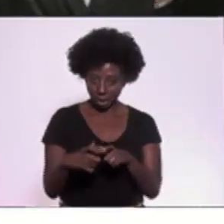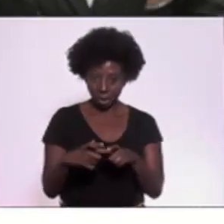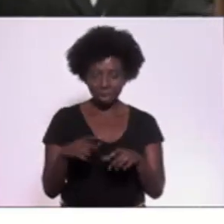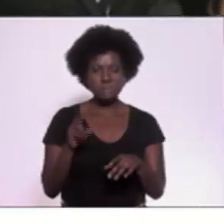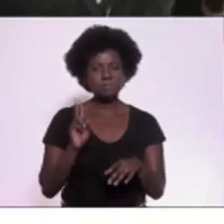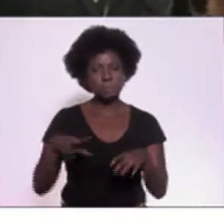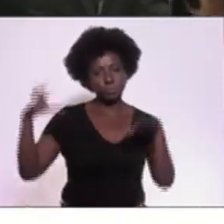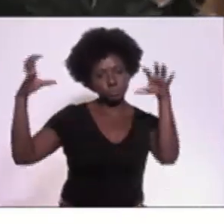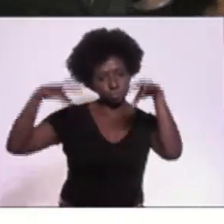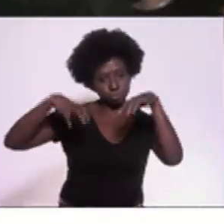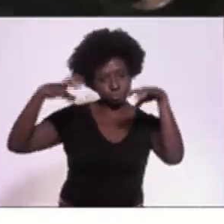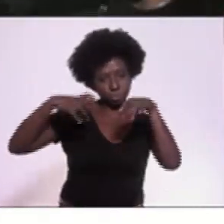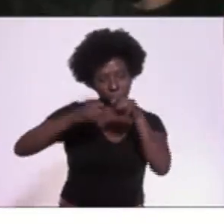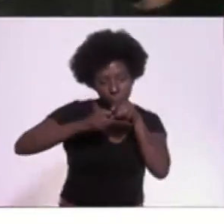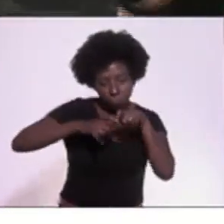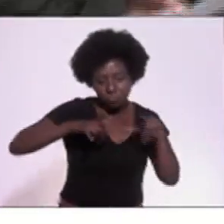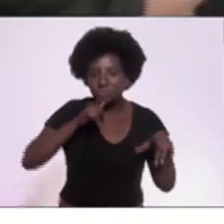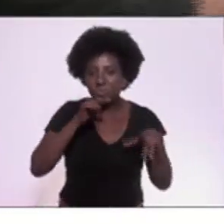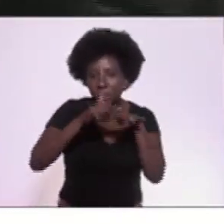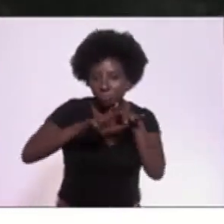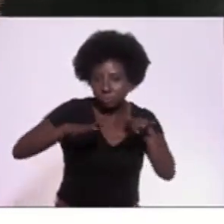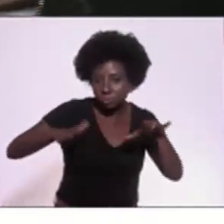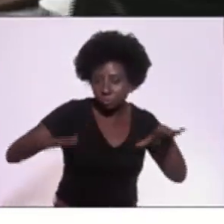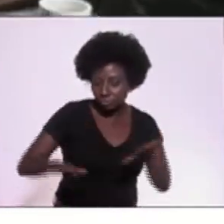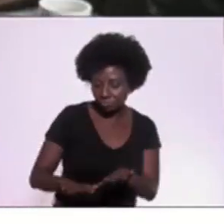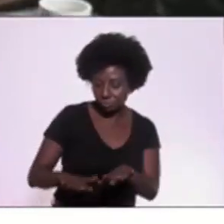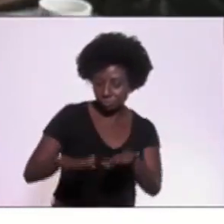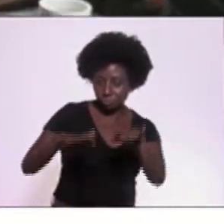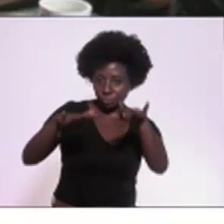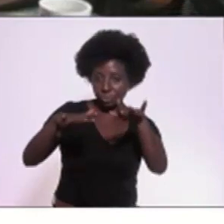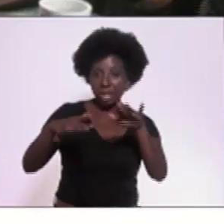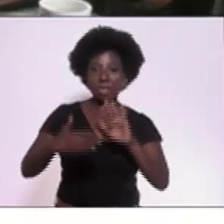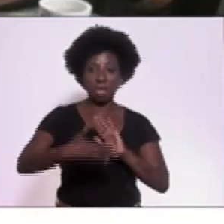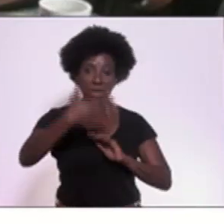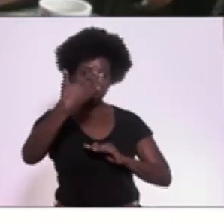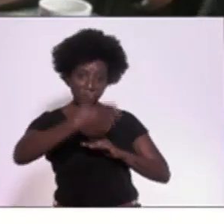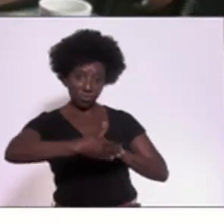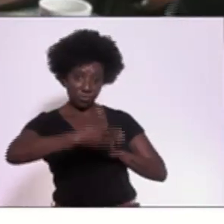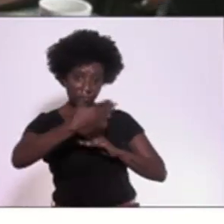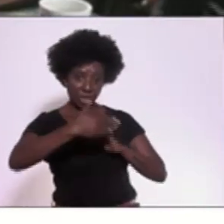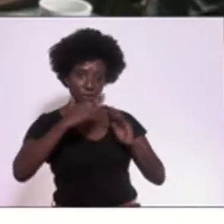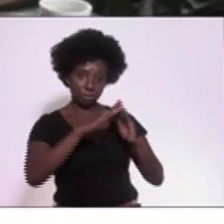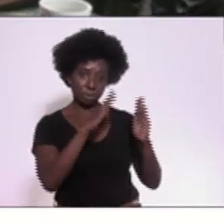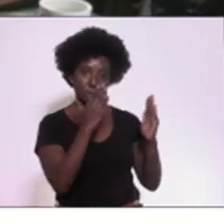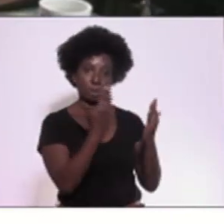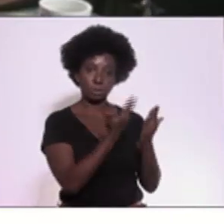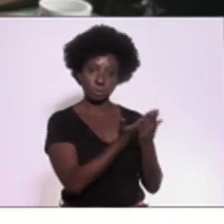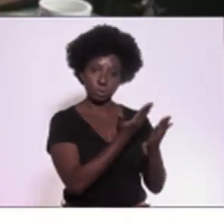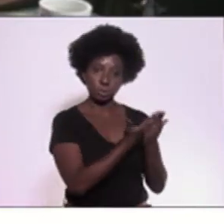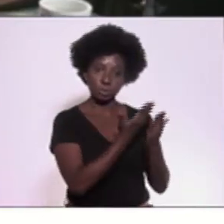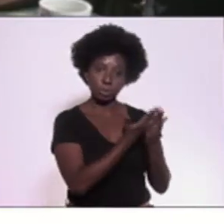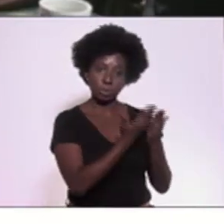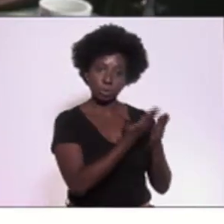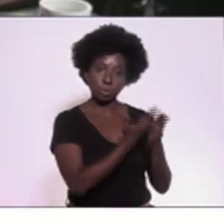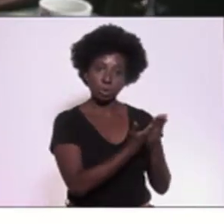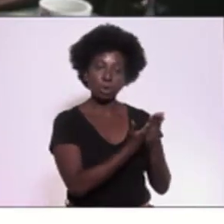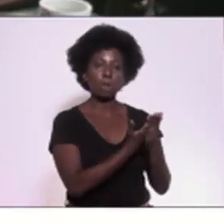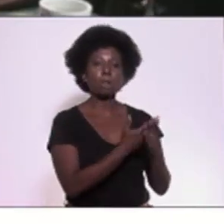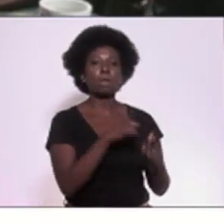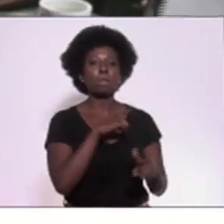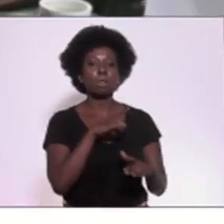período de chuvas e é praticamente em frente ao CIEP, onde atualmente funciona um